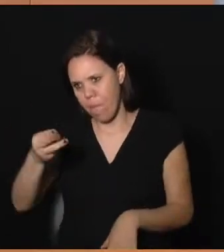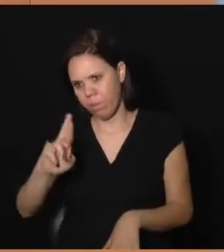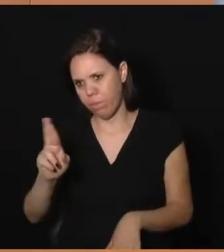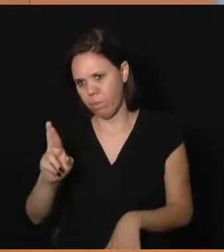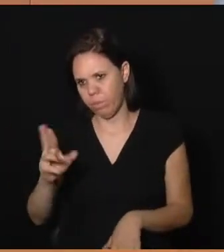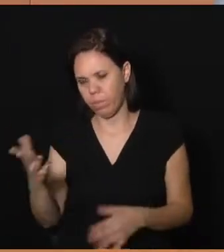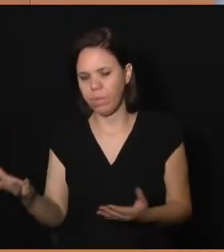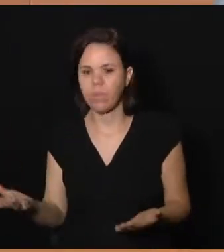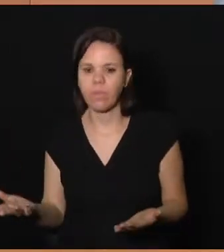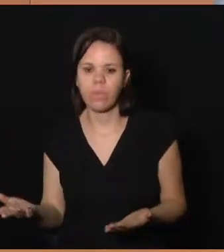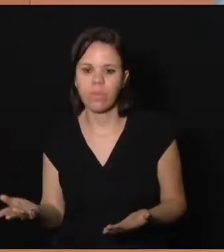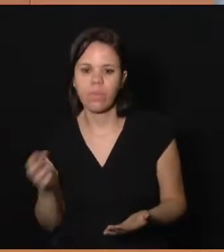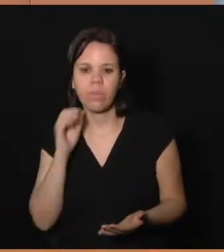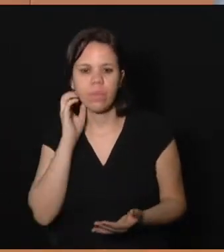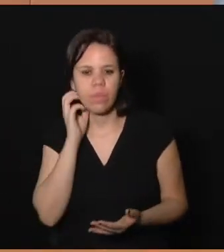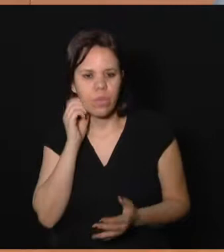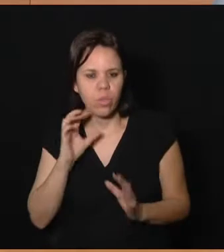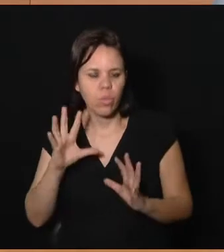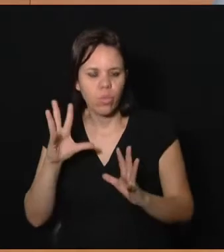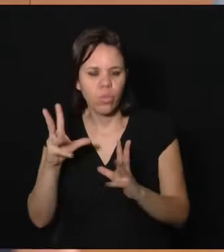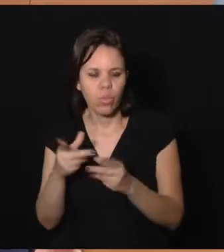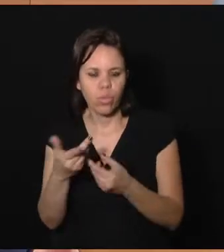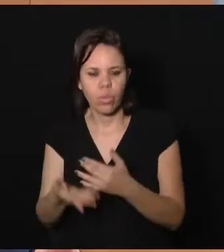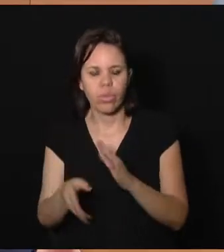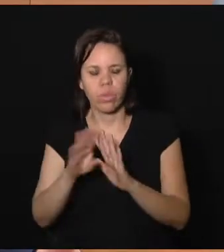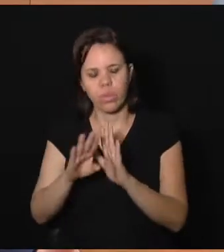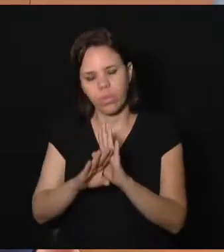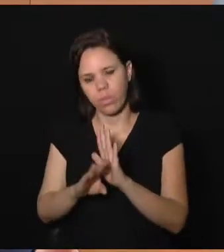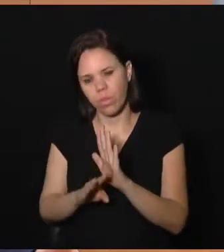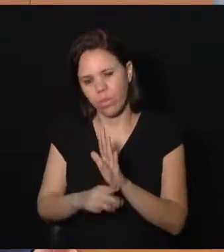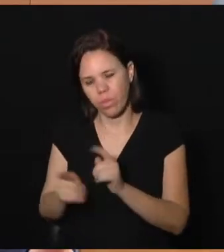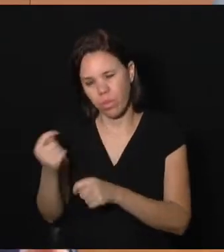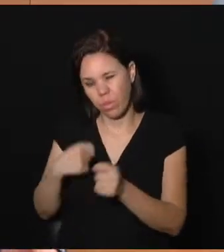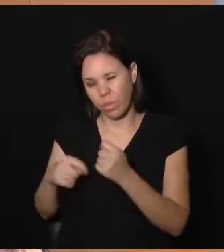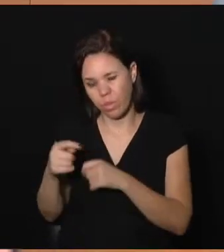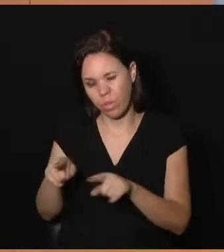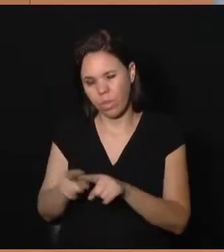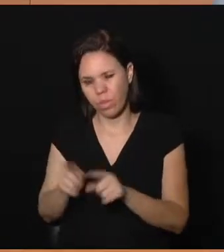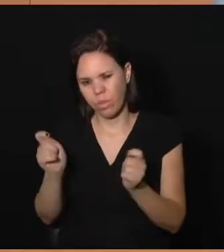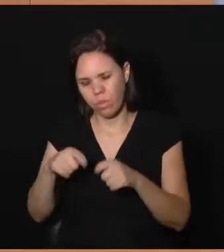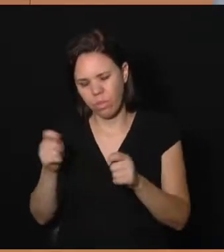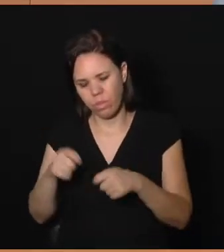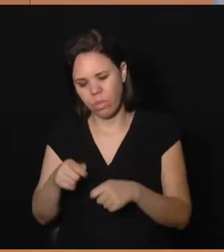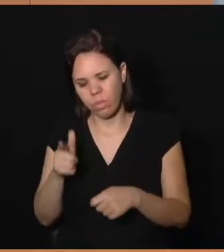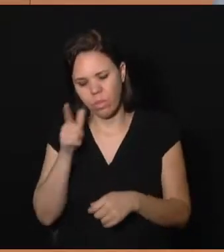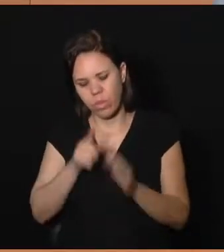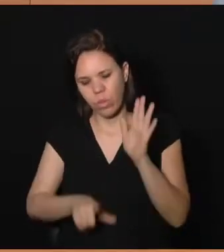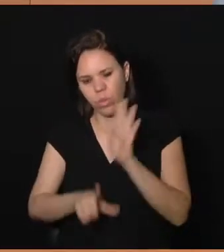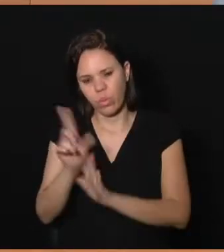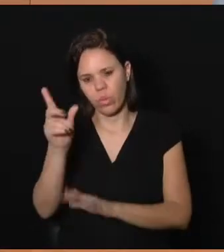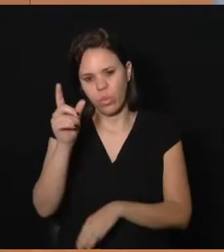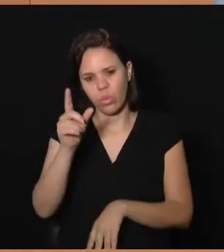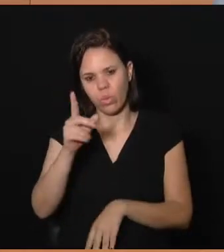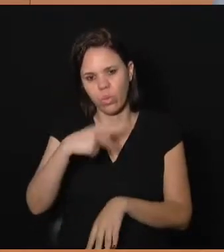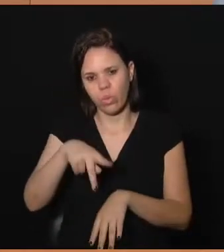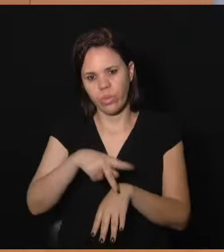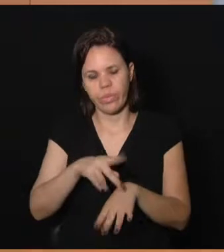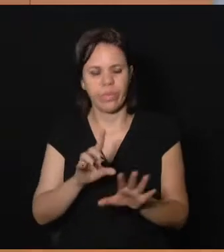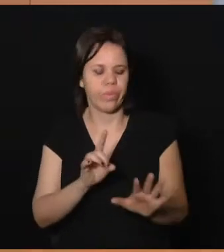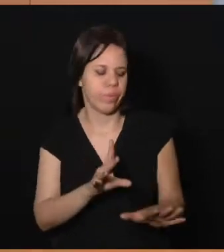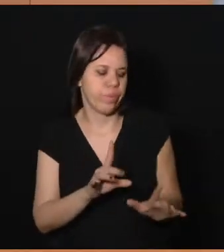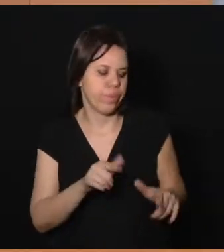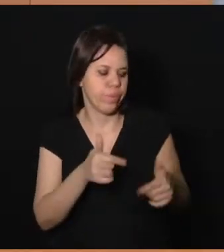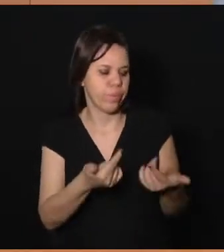esse programa. E aí quando você vê a possibilidade de ganho para o país, porque a gente não fala a